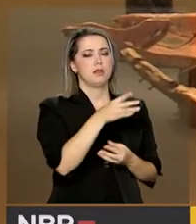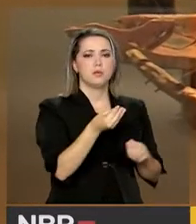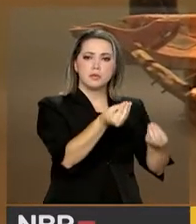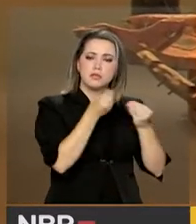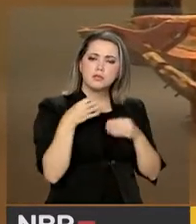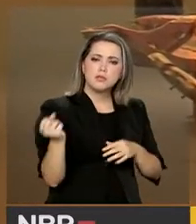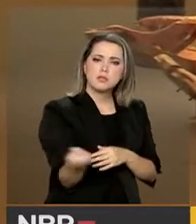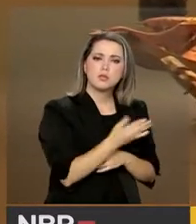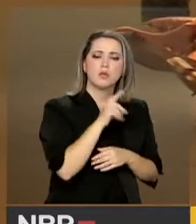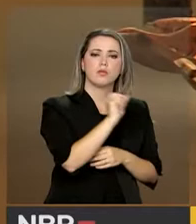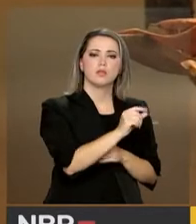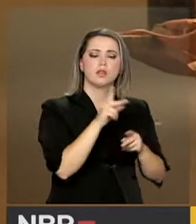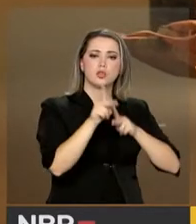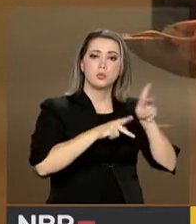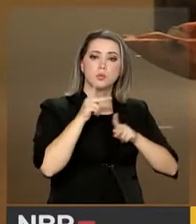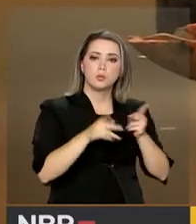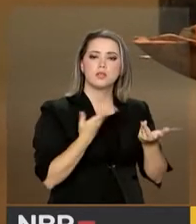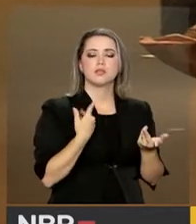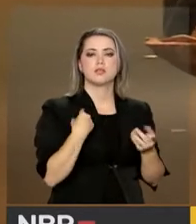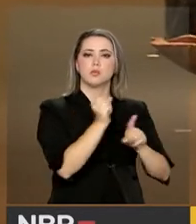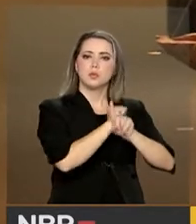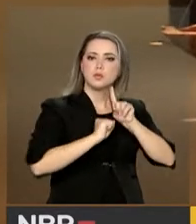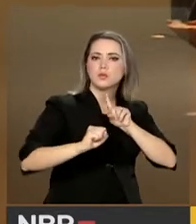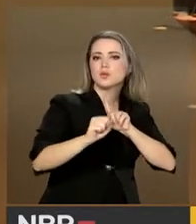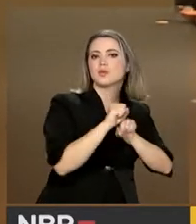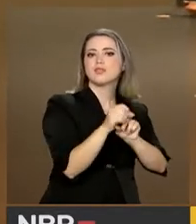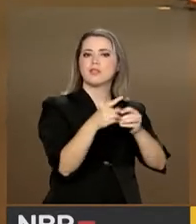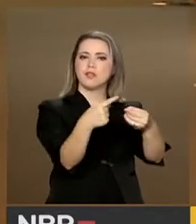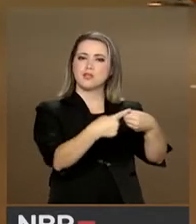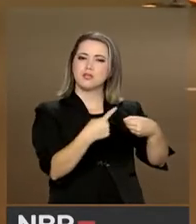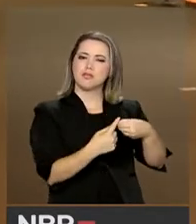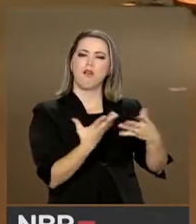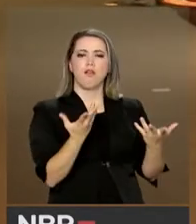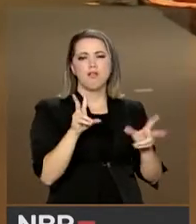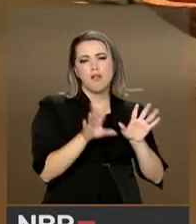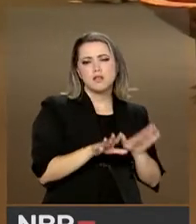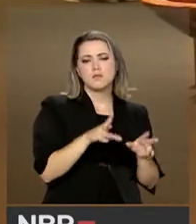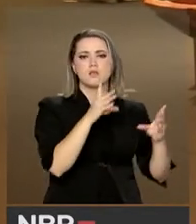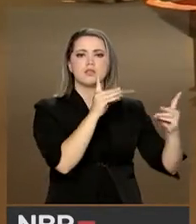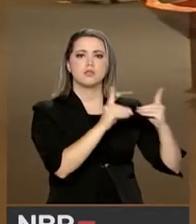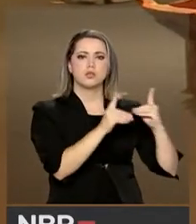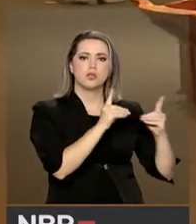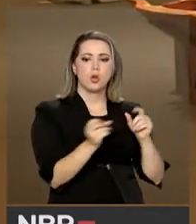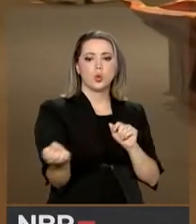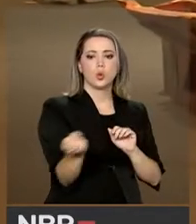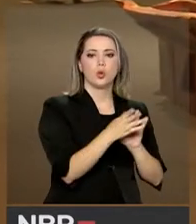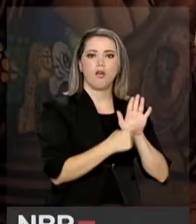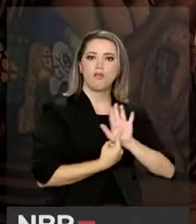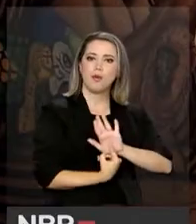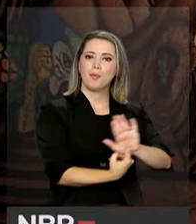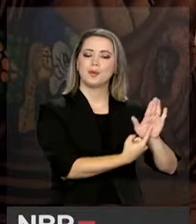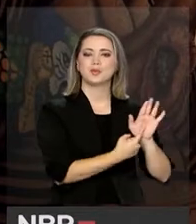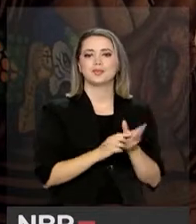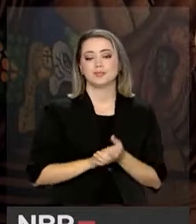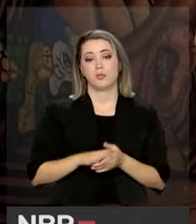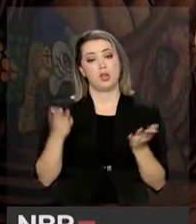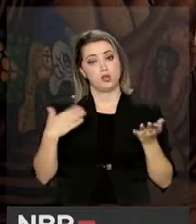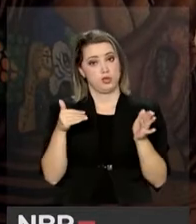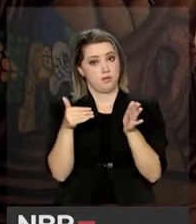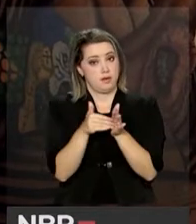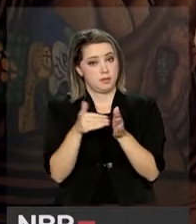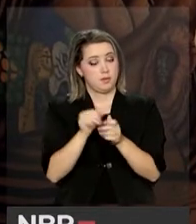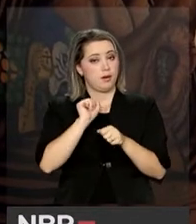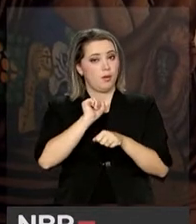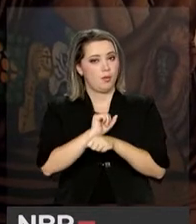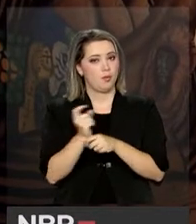alguma coisa nova para a população, para a sociedade, um debate, uma nova exposição. Tá certo, a gente vai para um rápido